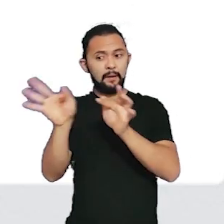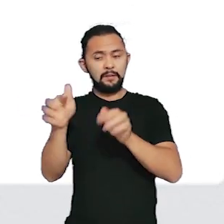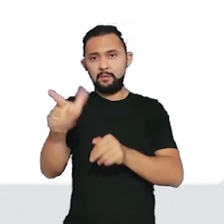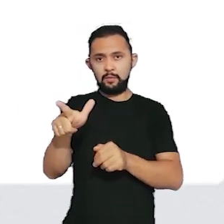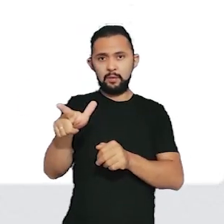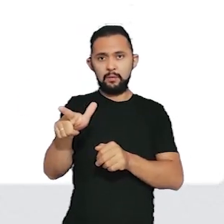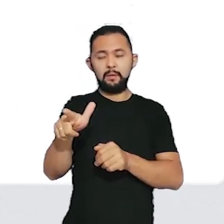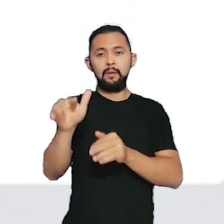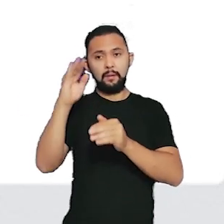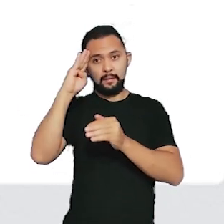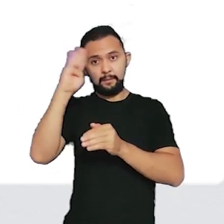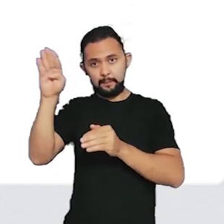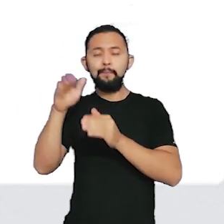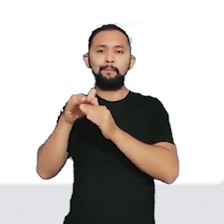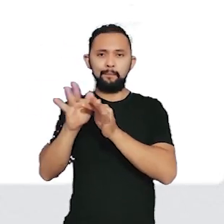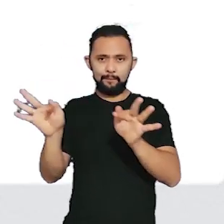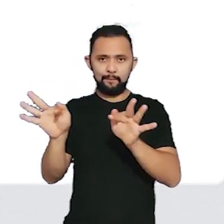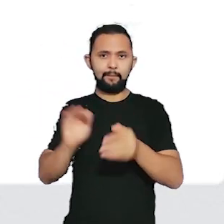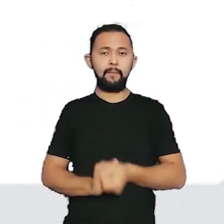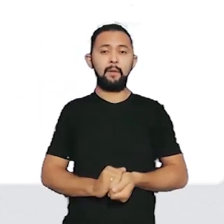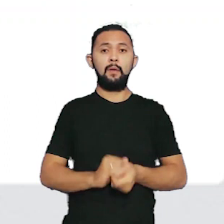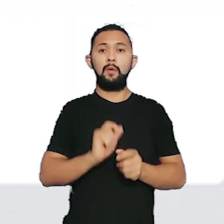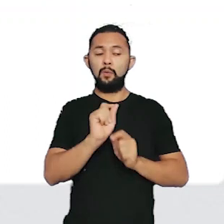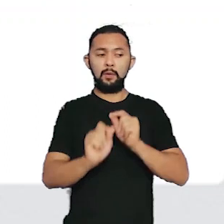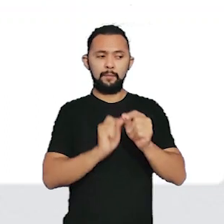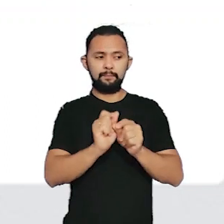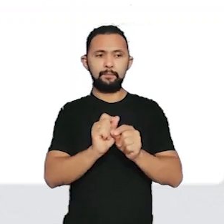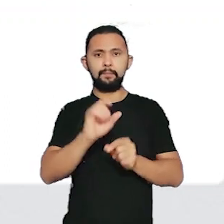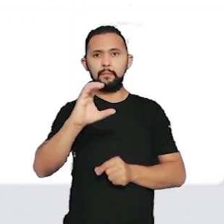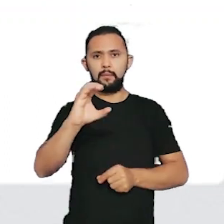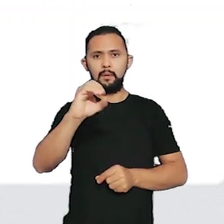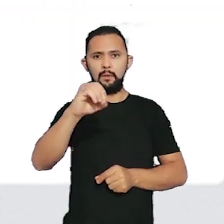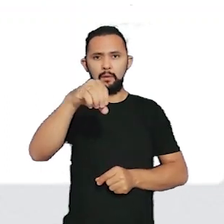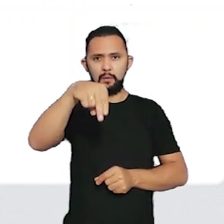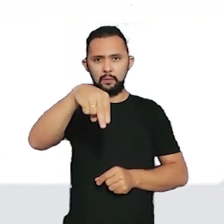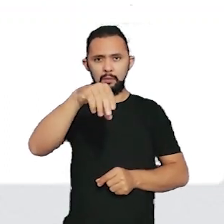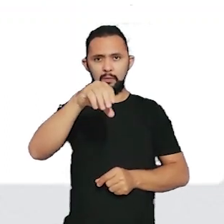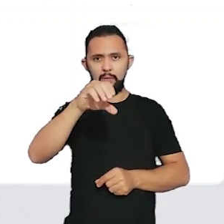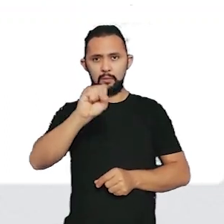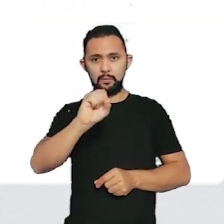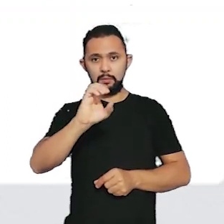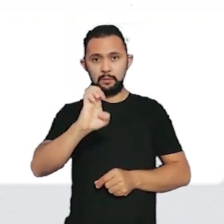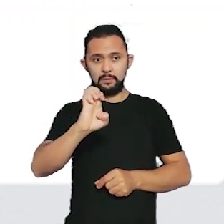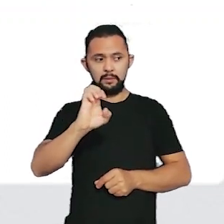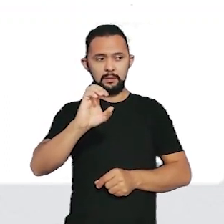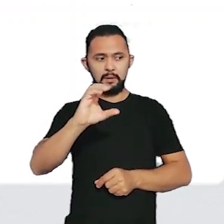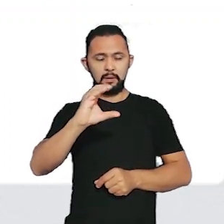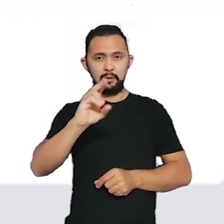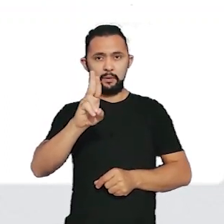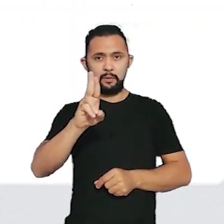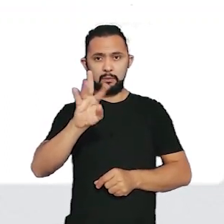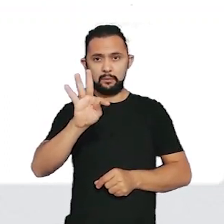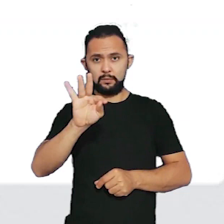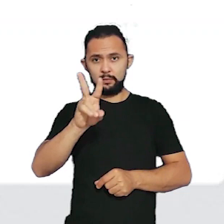Próxima classificação é a consecutiva. A consecutiva vai trazer uma ideia de consequência. É iniciada